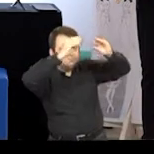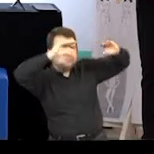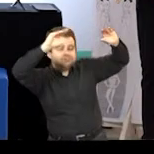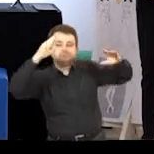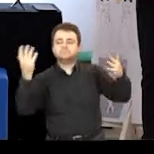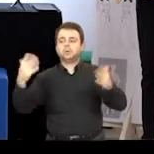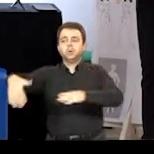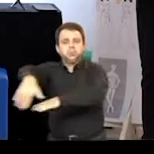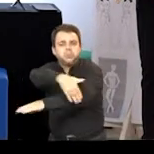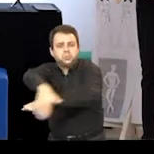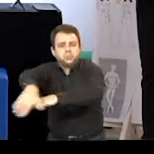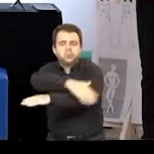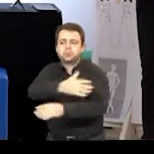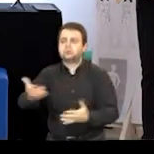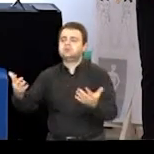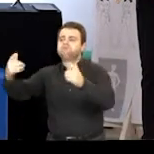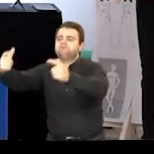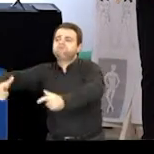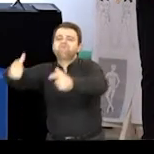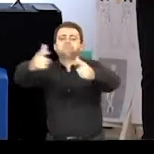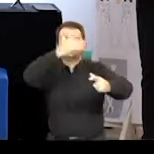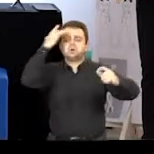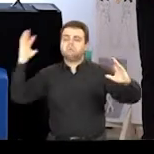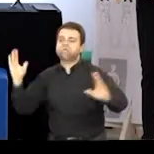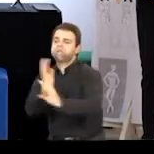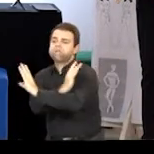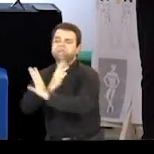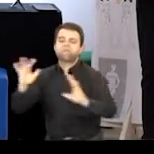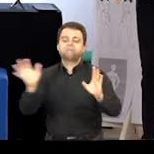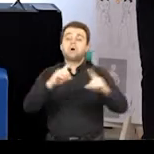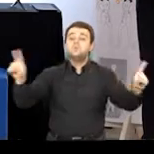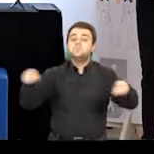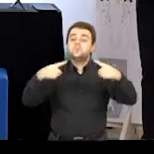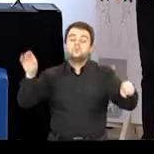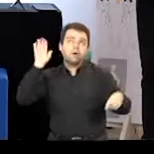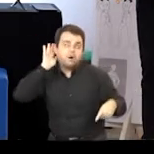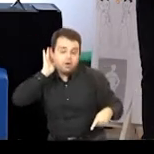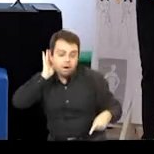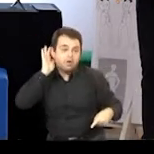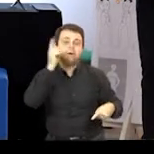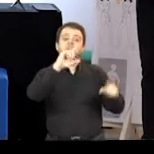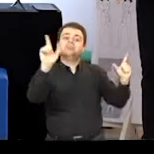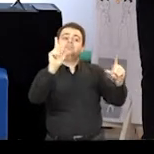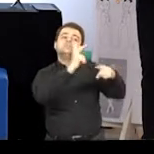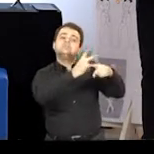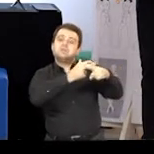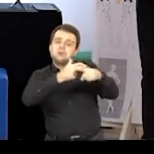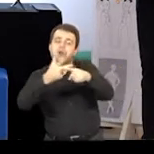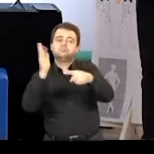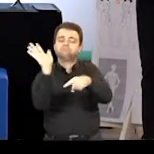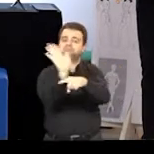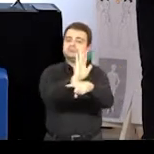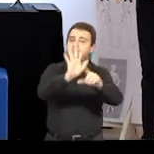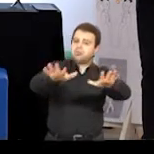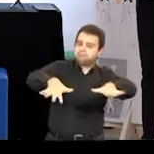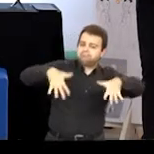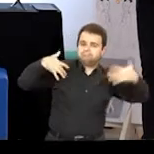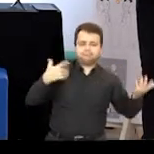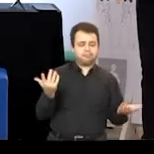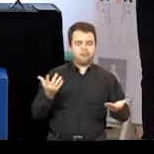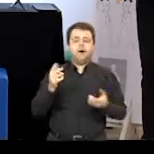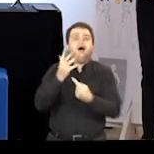rua, nos espaços públicos, na música que ouvimos, no seriado da TV, no cinema. A